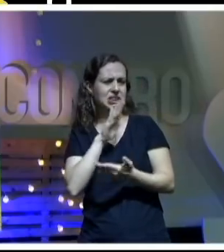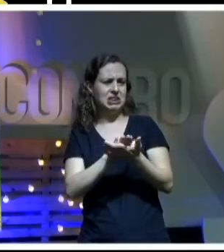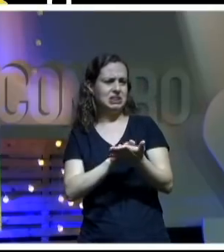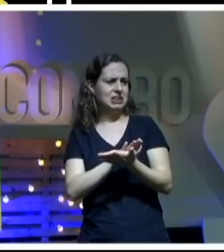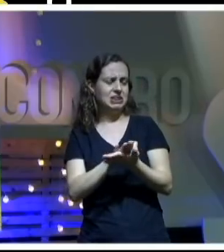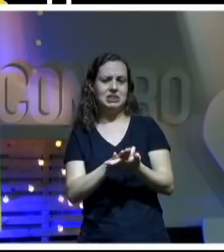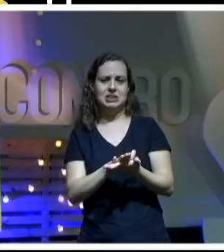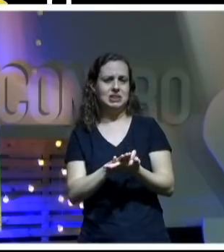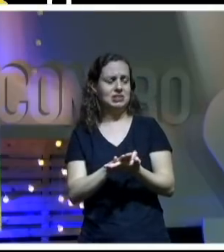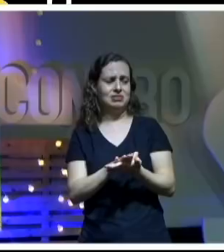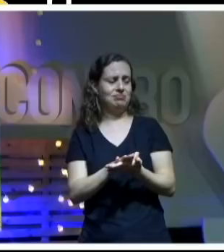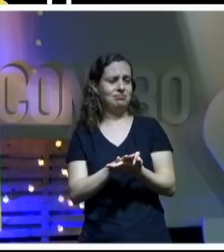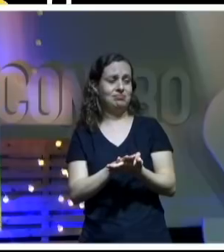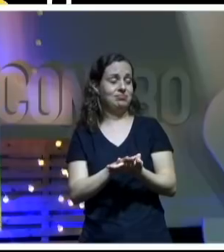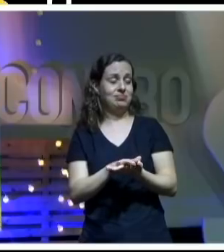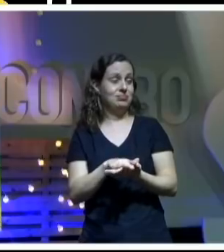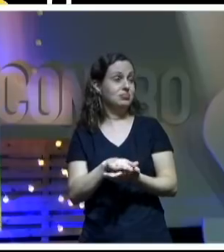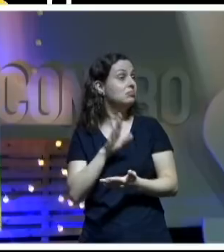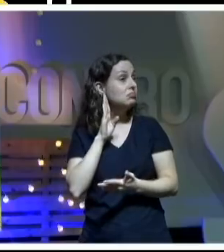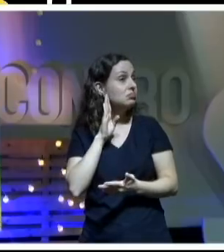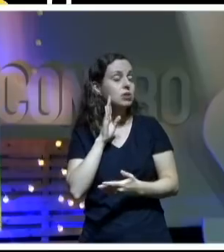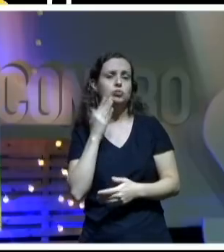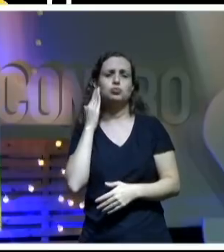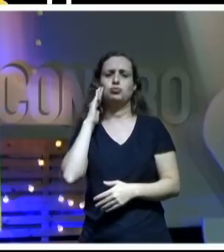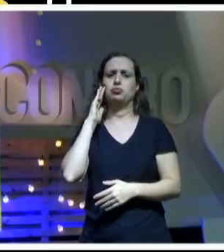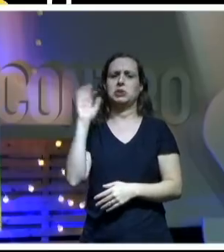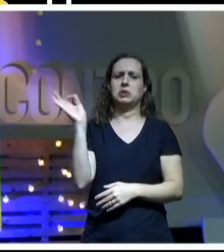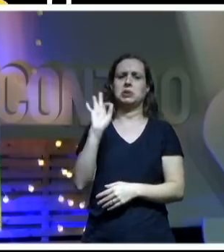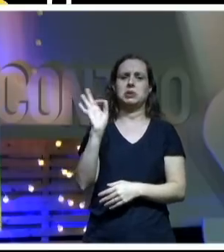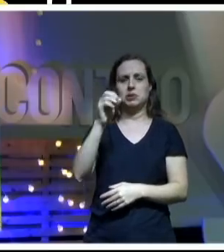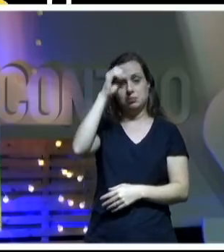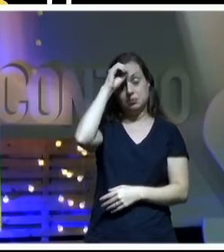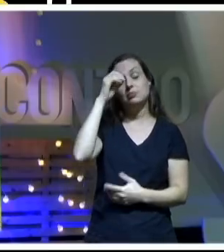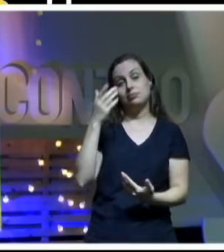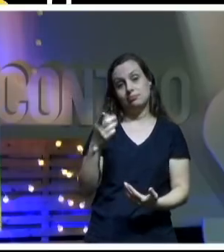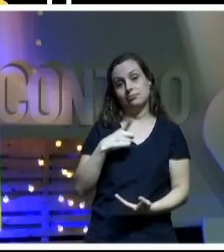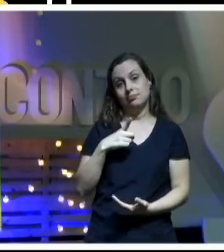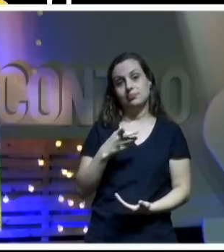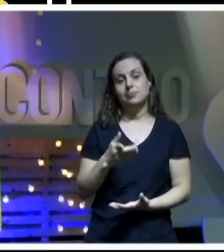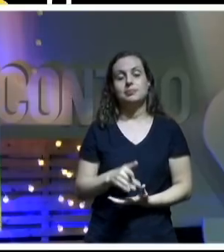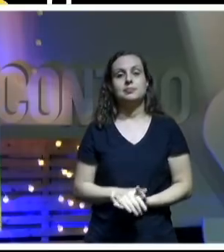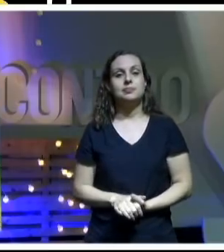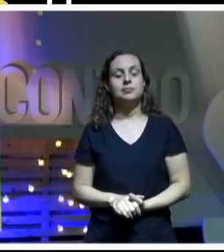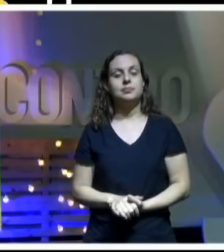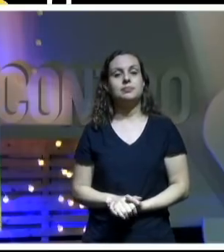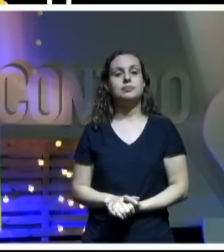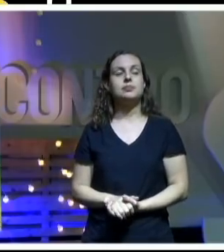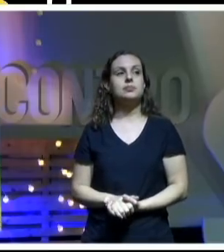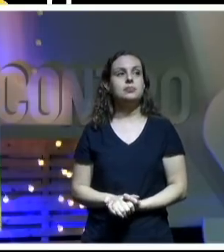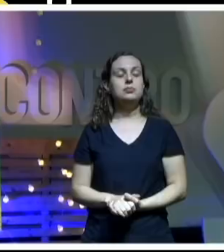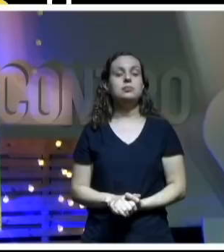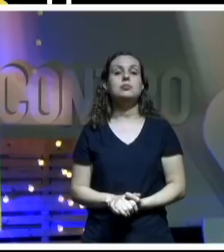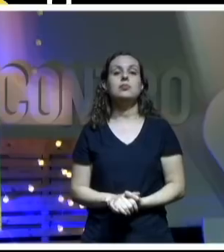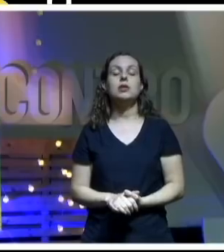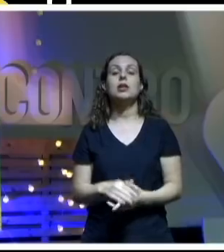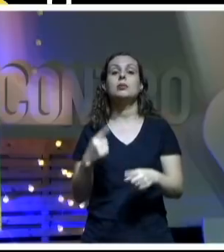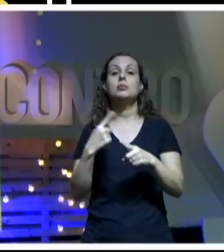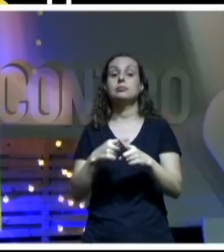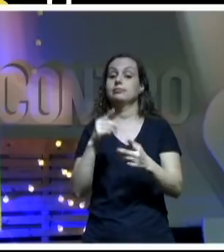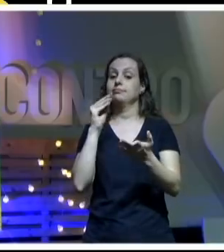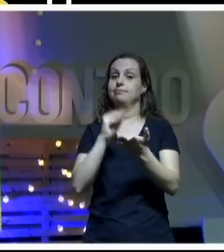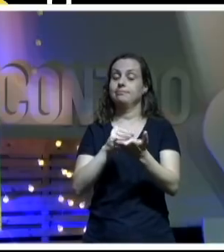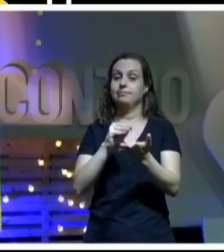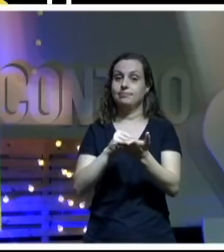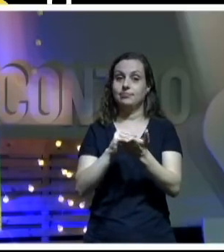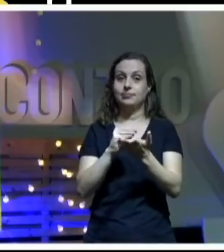teologia falar o que todo mundo sabe que o palavra que ninguém conhece essas concepções correntes ou pastores e teólogos são insuficientes